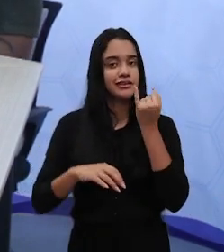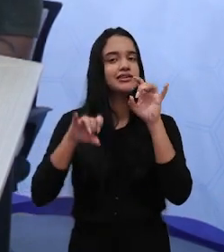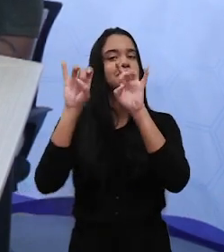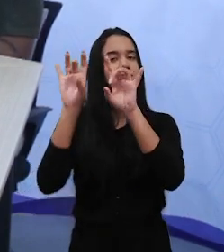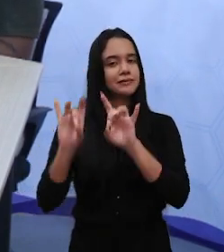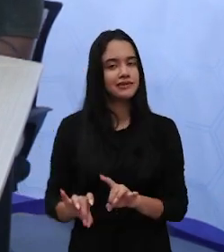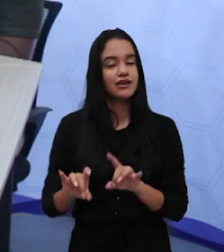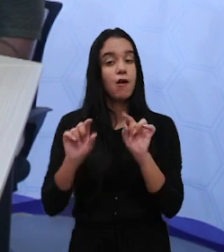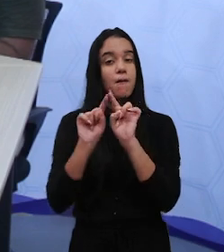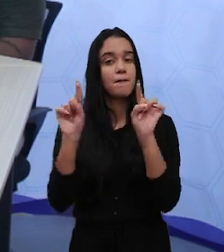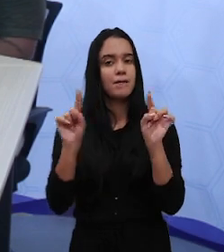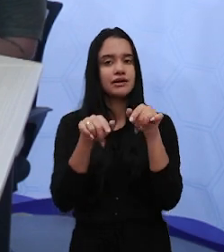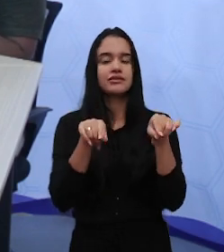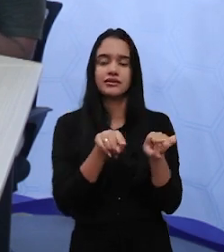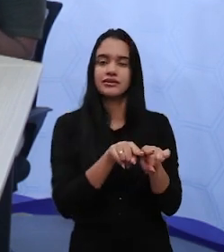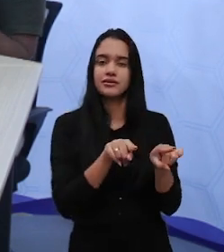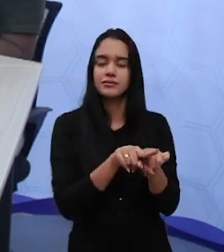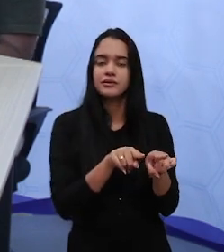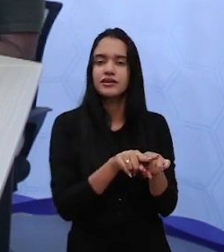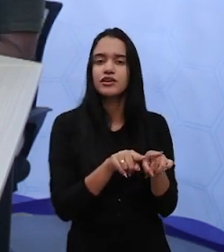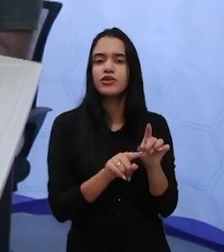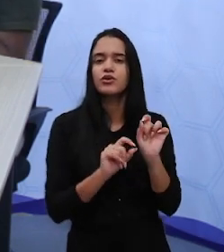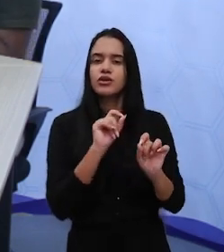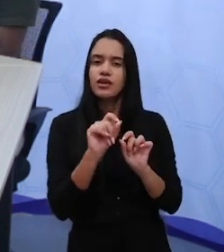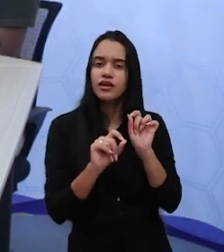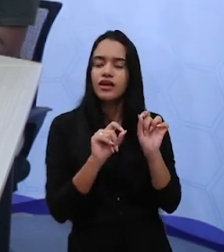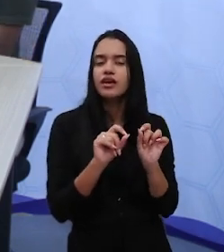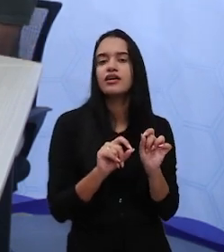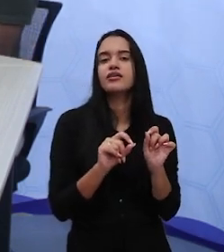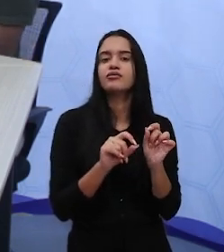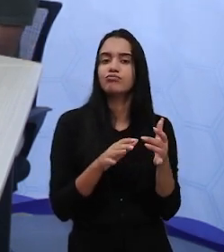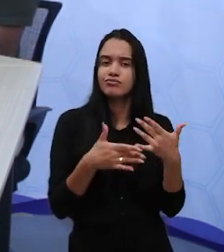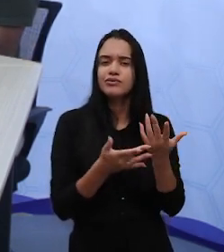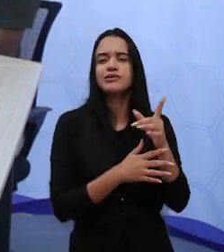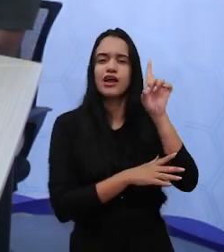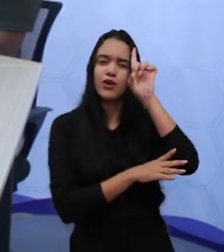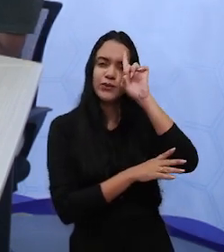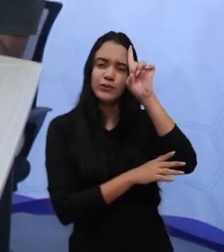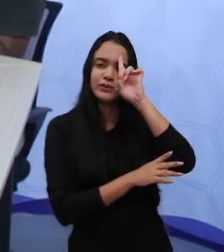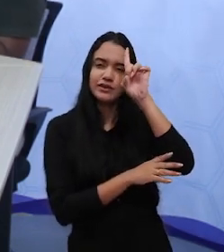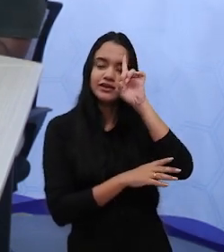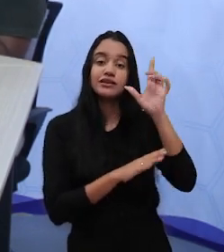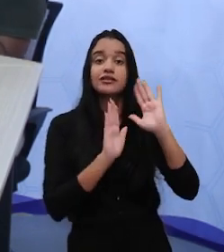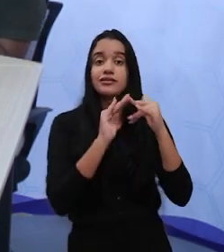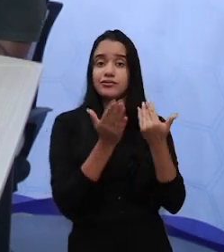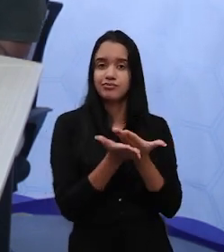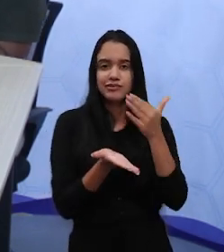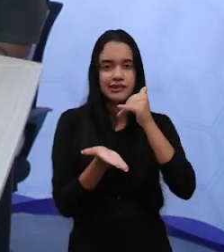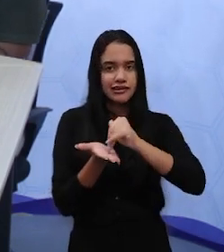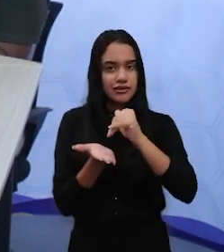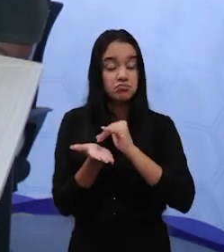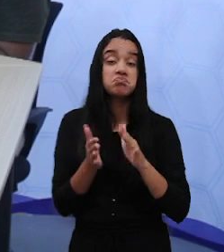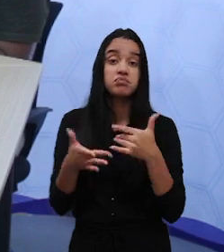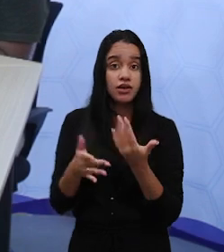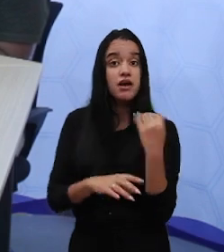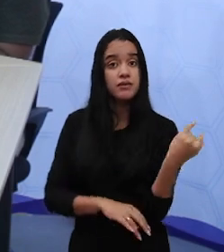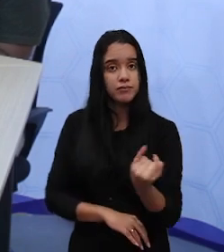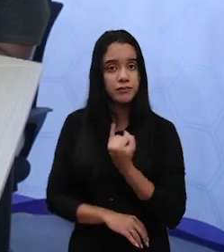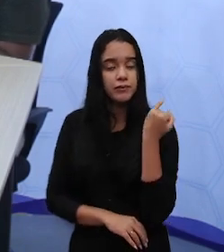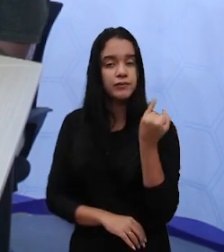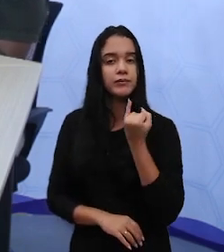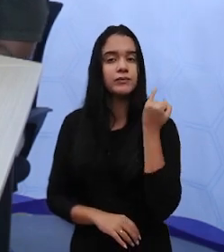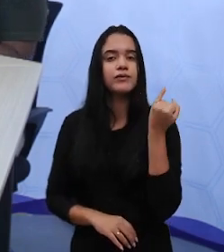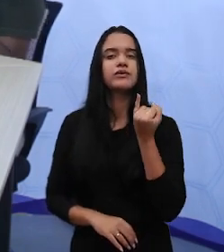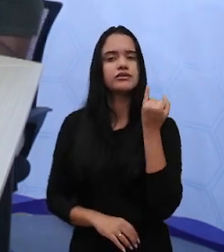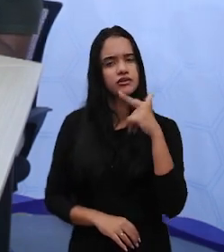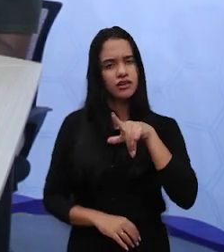especial, mas que também faz parte do métier, ou melhor, faz parte da rotina da secretaria escolar, e é importante